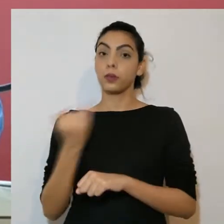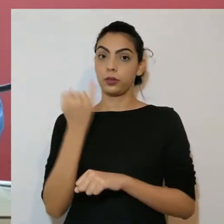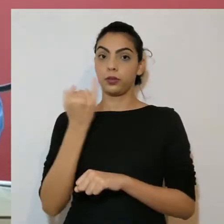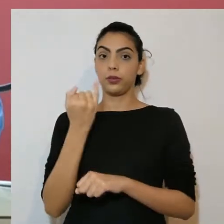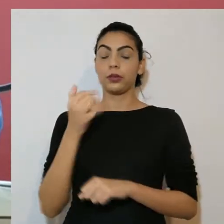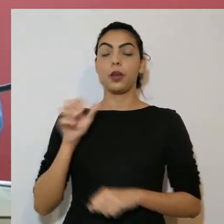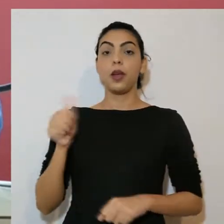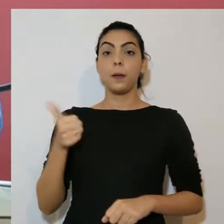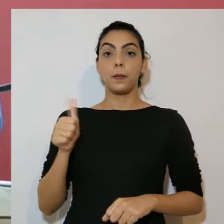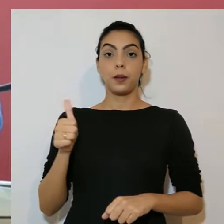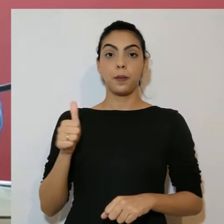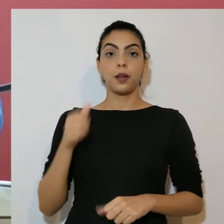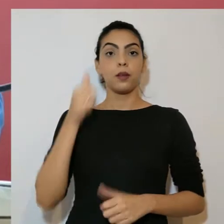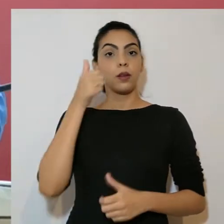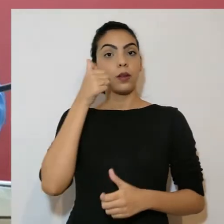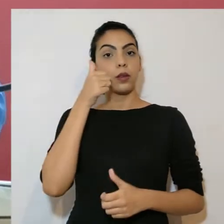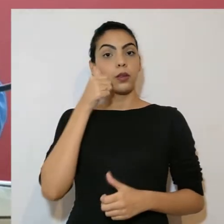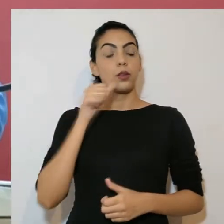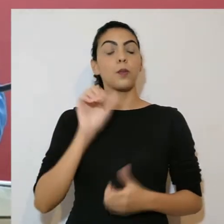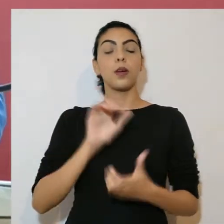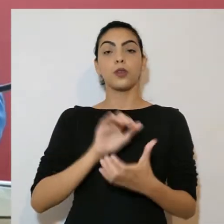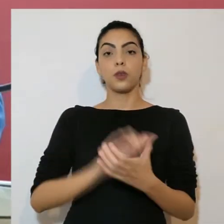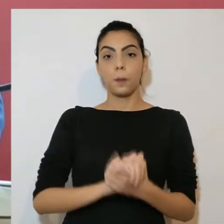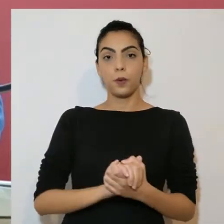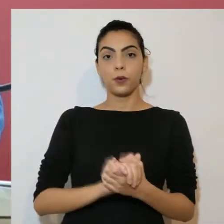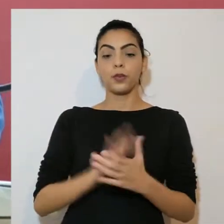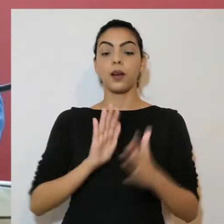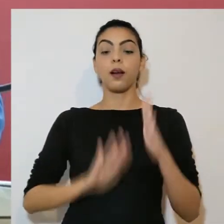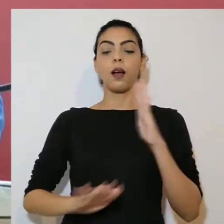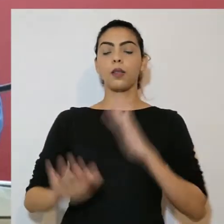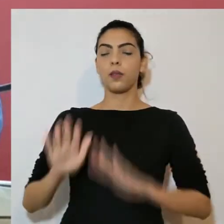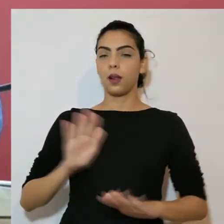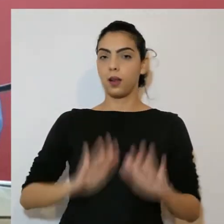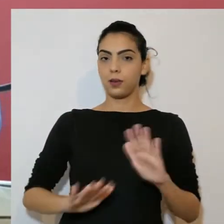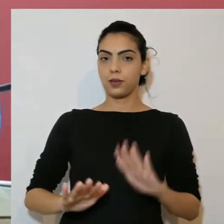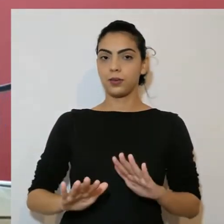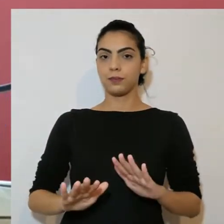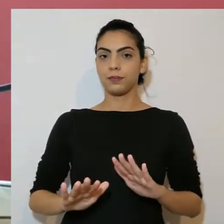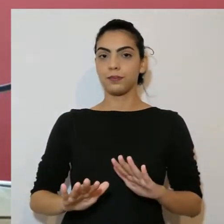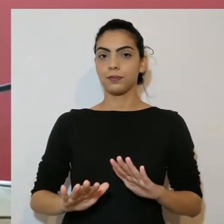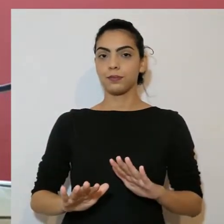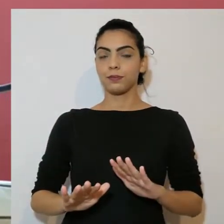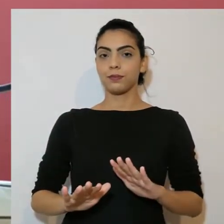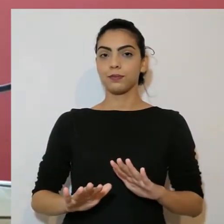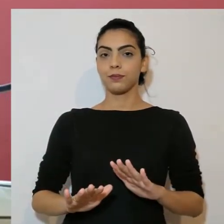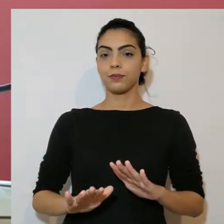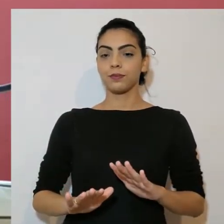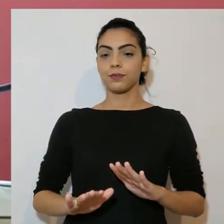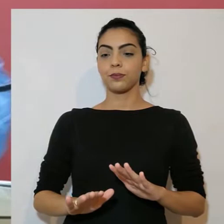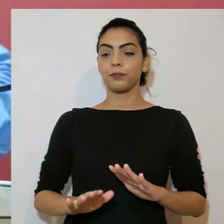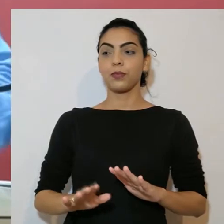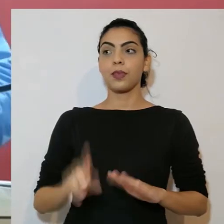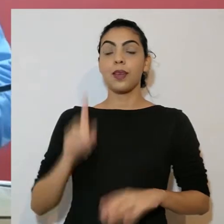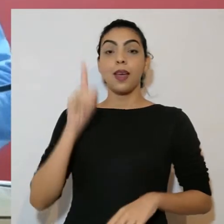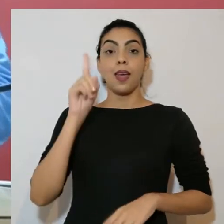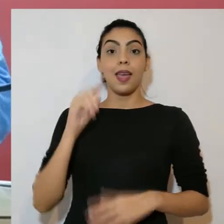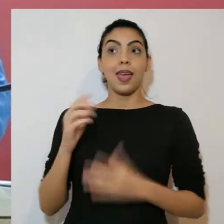importantes. Primeiro, que uma esposa prudente